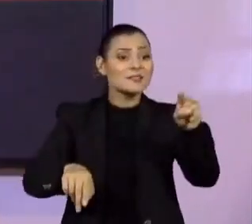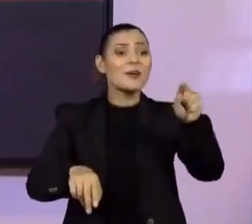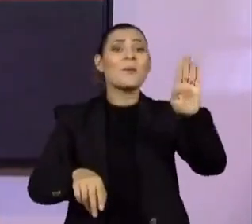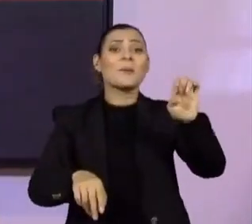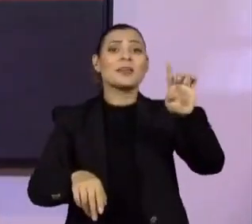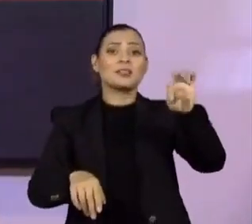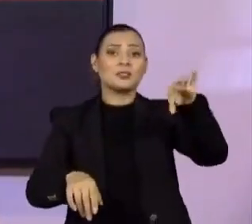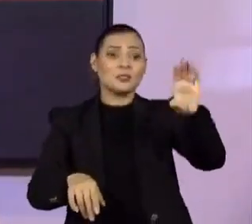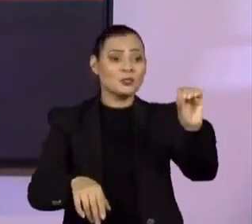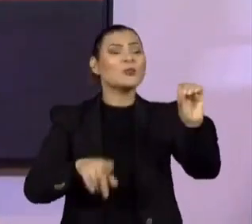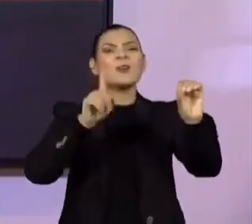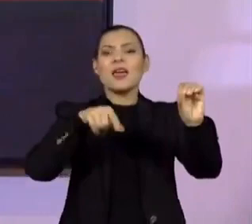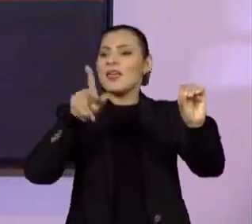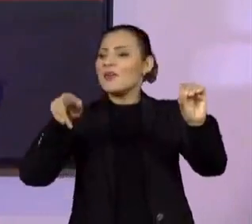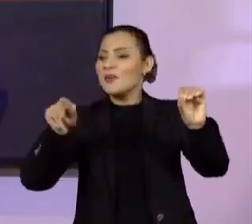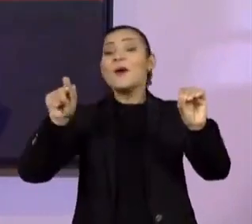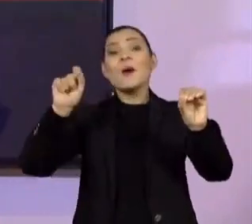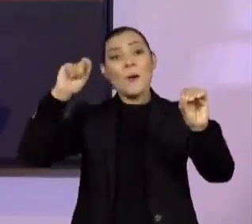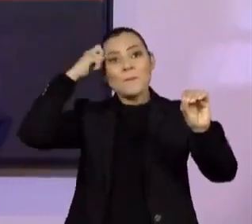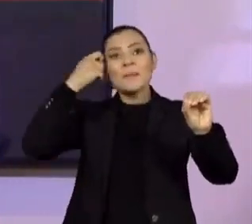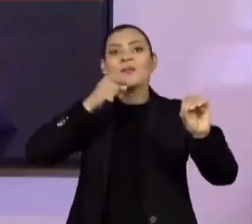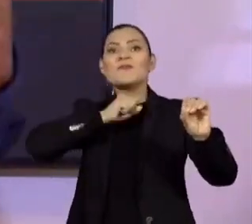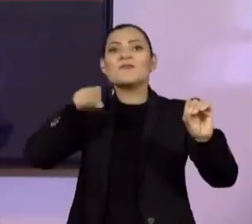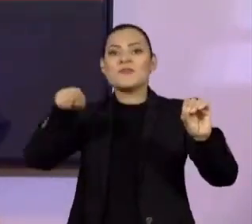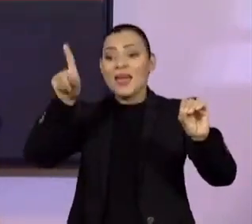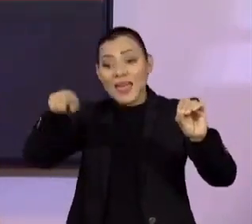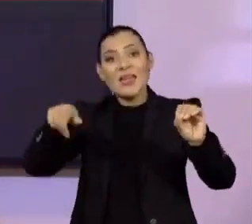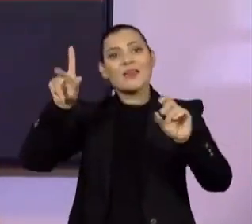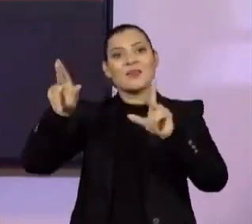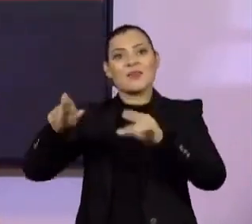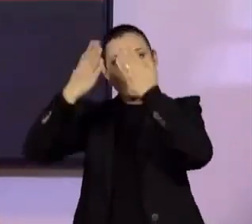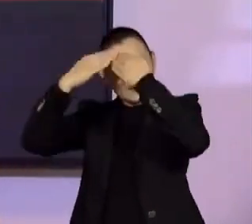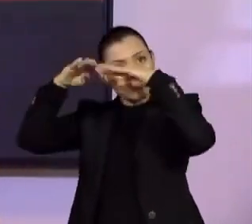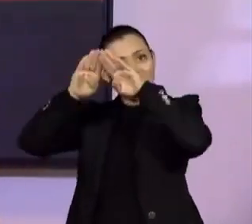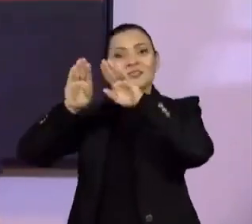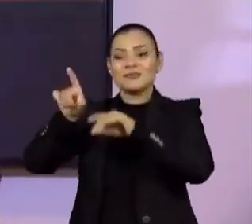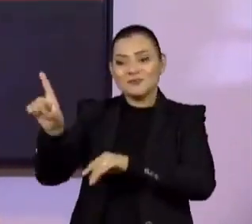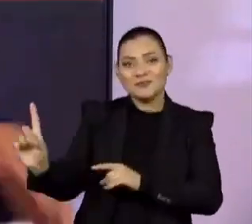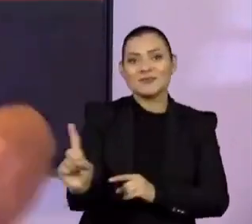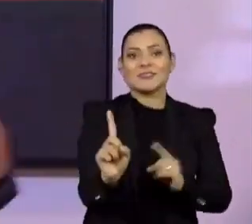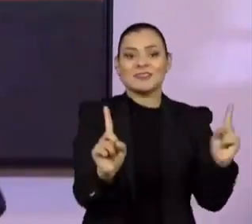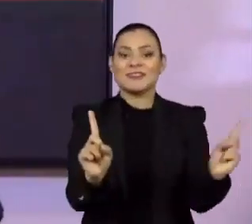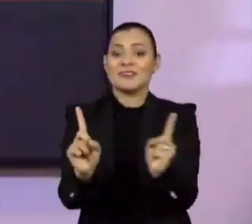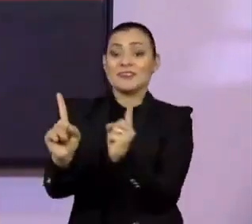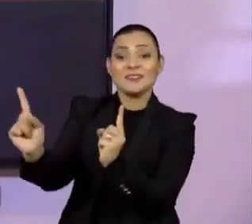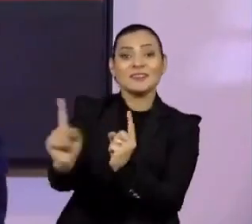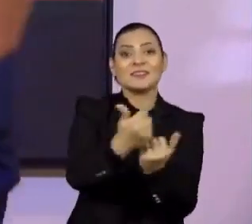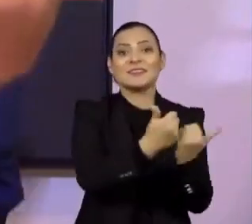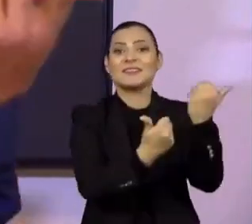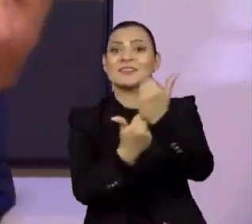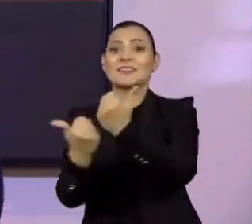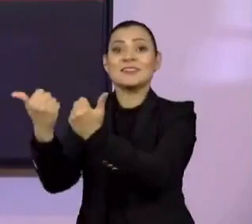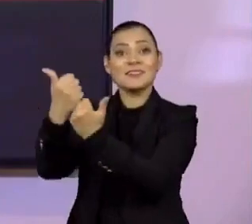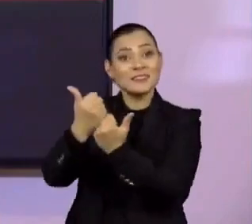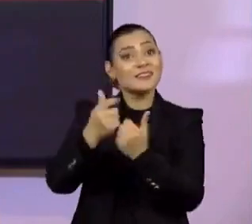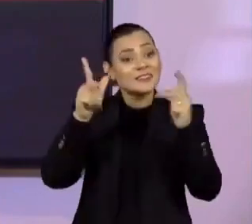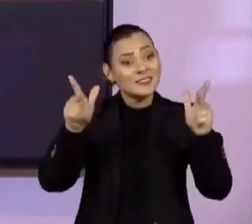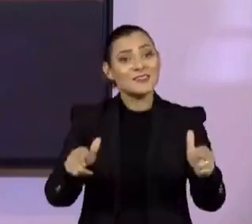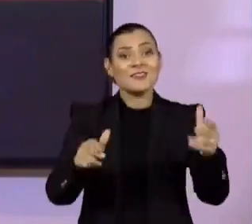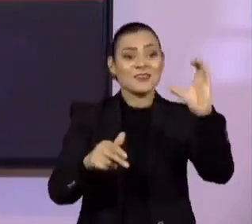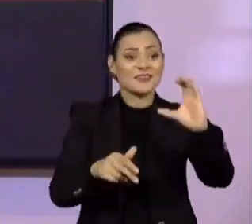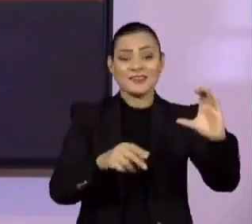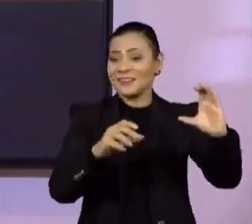um preto velho que transmite as ordens do Pai Oxalá. São Benedito é um